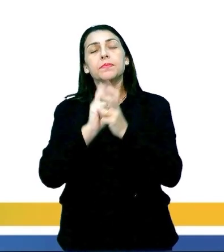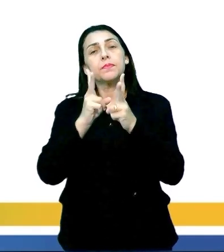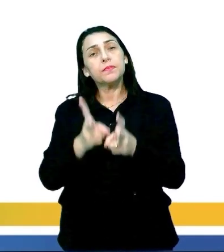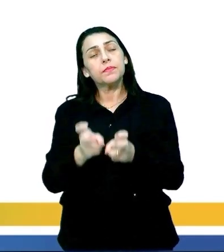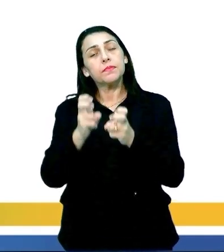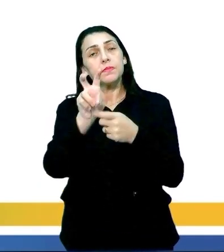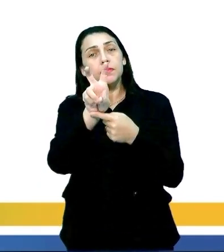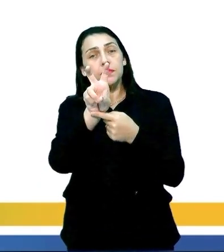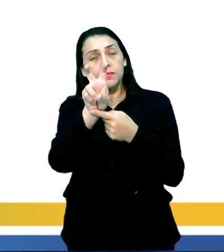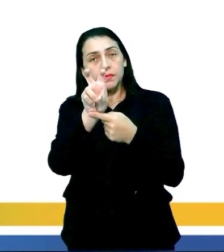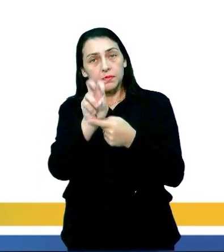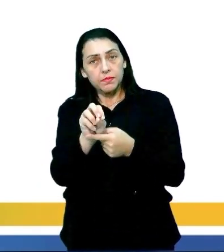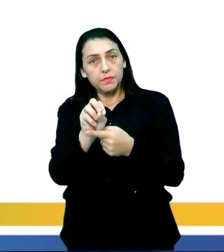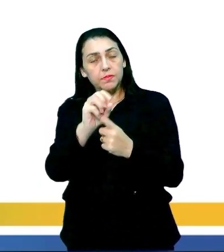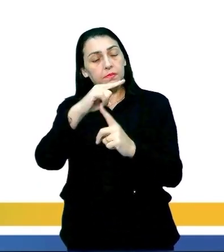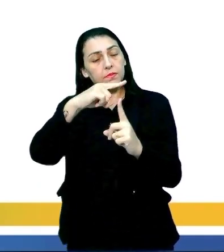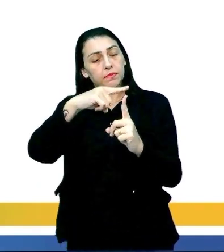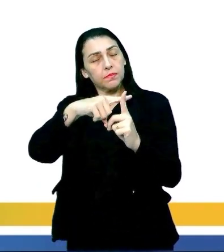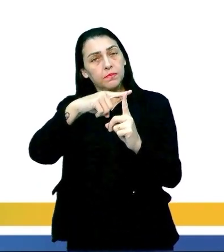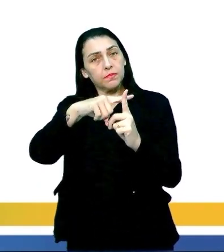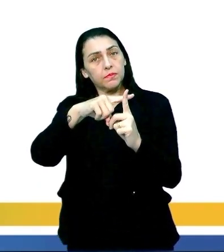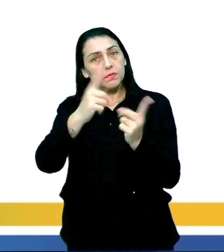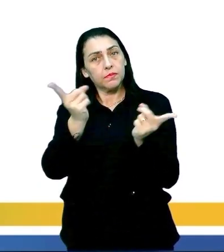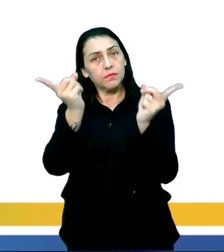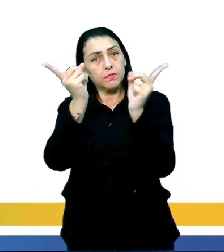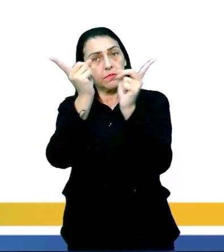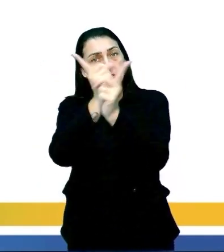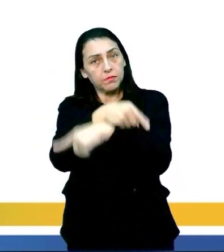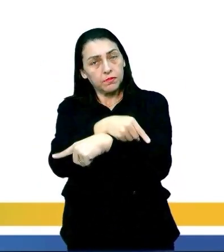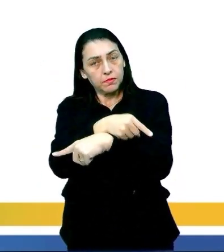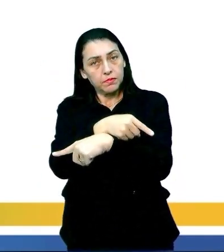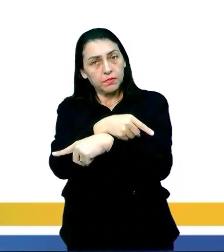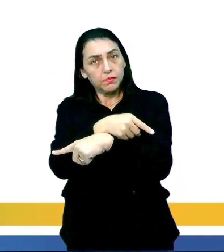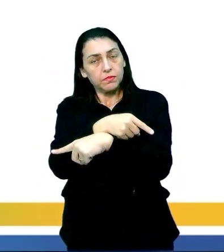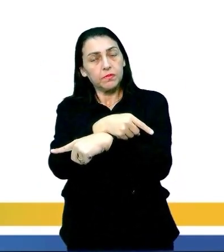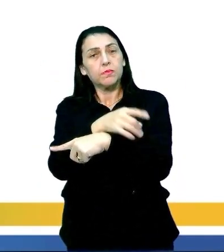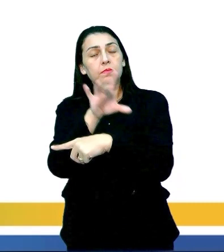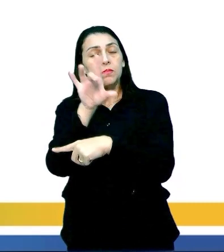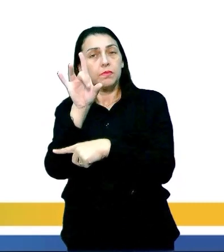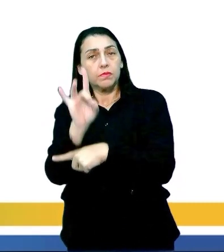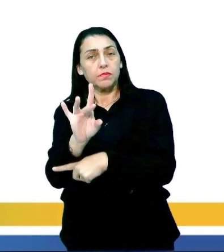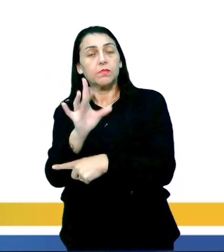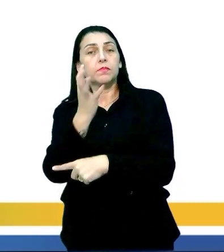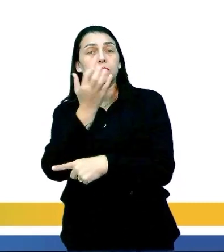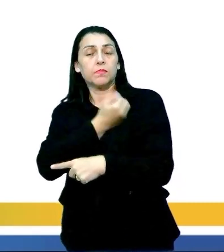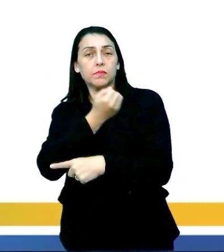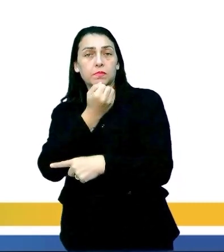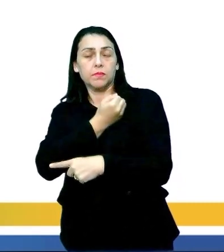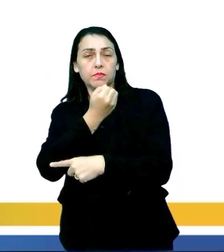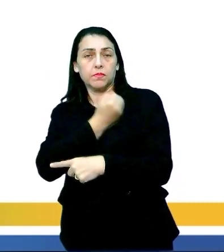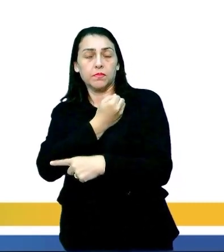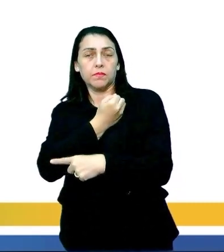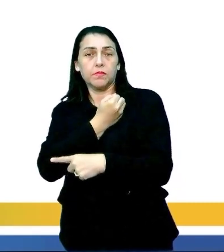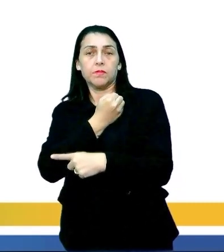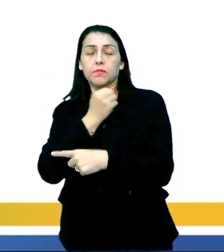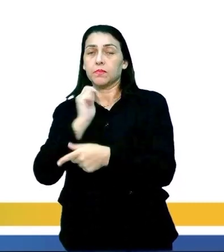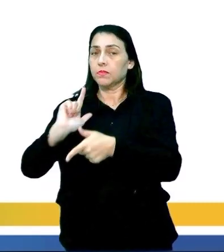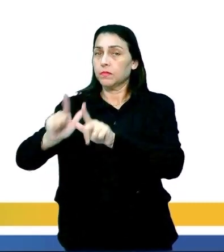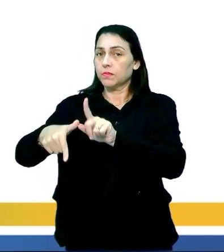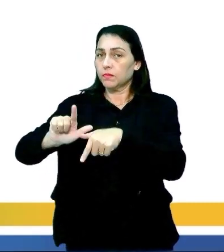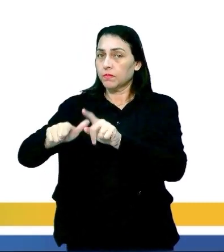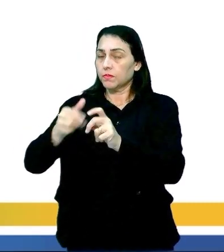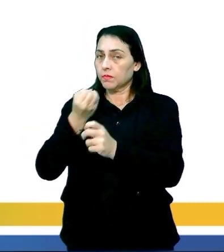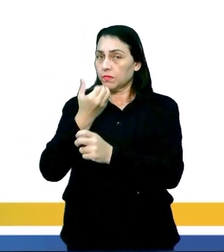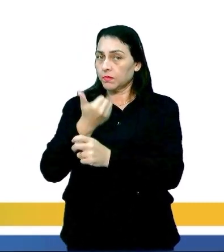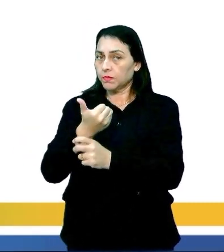Observando que o 50 ele é positivo, então eu coloco ele para o outro lado, deixando só o número com a letra.